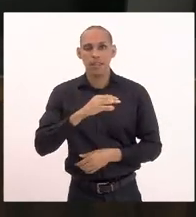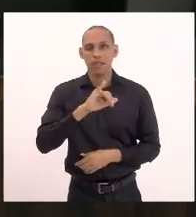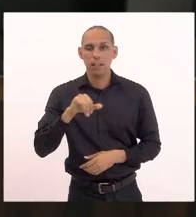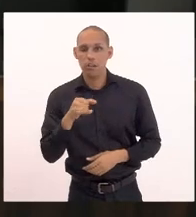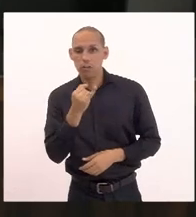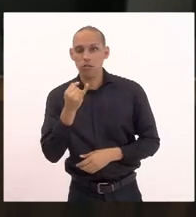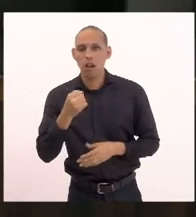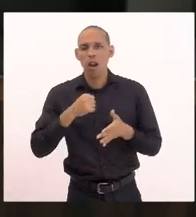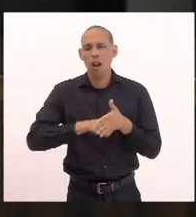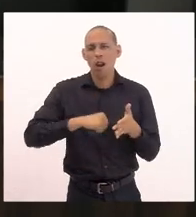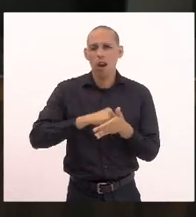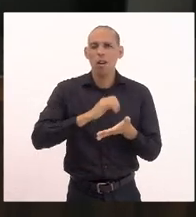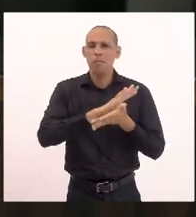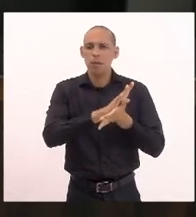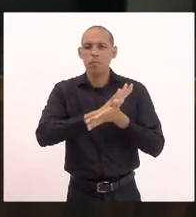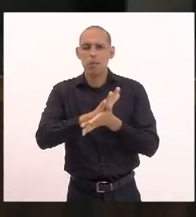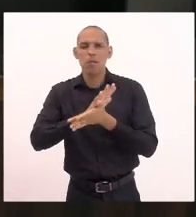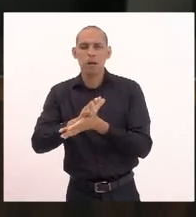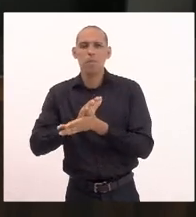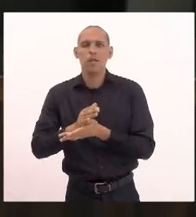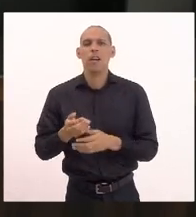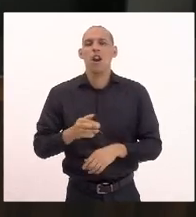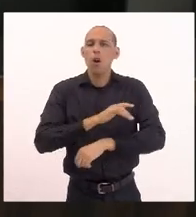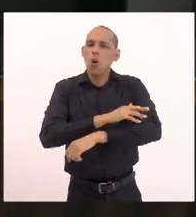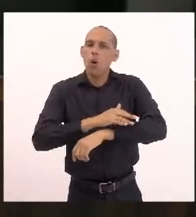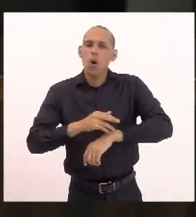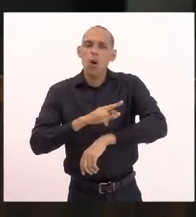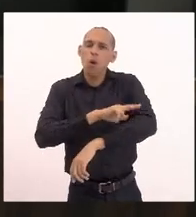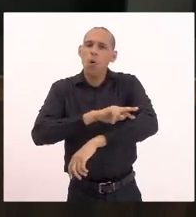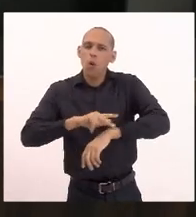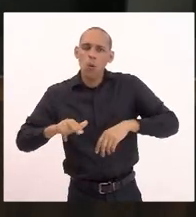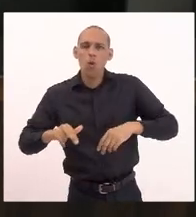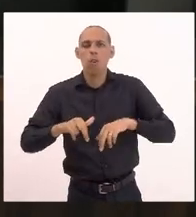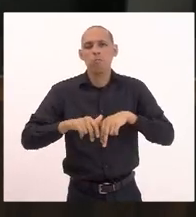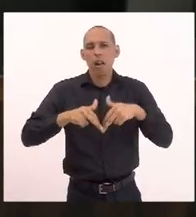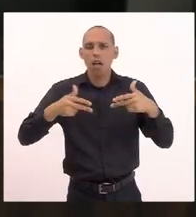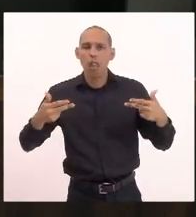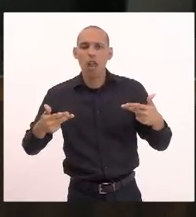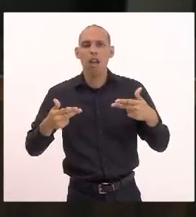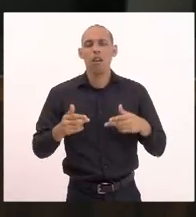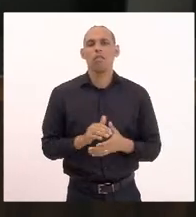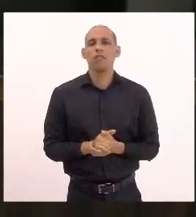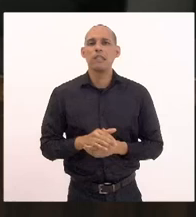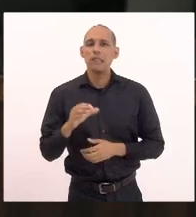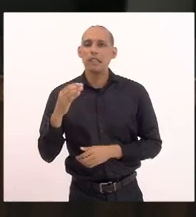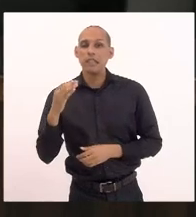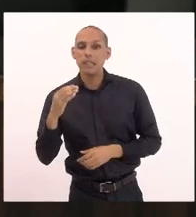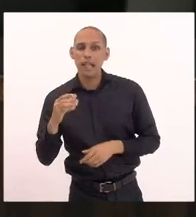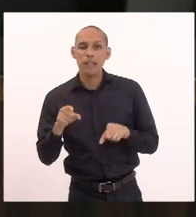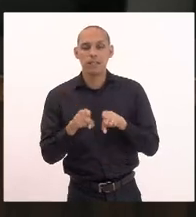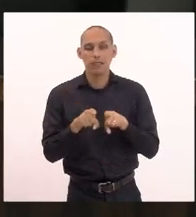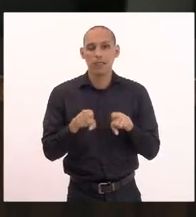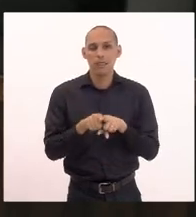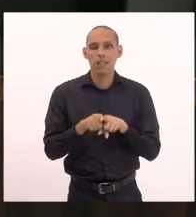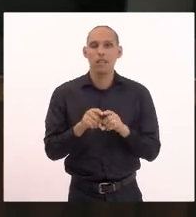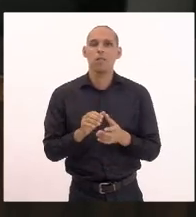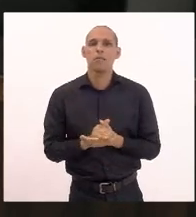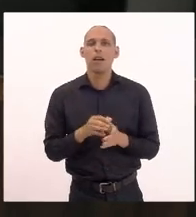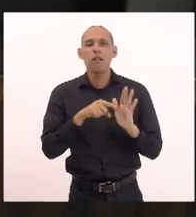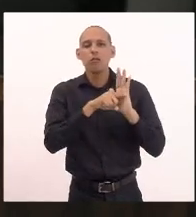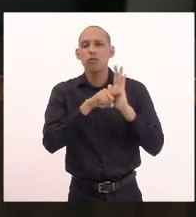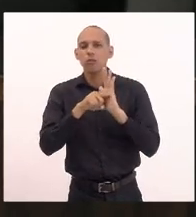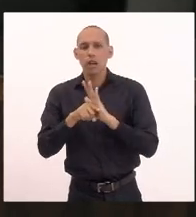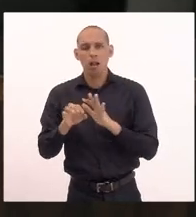Combate às Discriminações, Preconceito de Raça, Cor, Etnia e Religião e Procedência Nacional, Ciência e Tecnologia e de Orçamento, Finanças, Fiscalização Financeira e